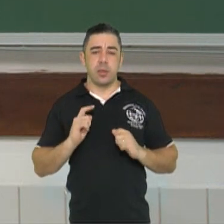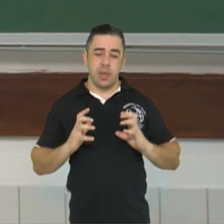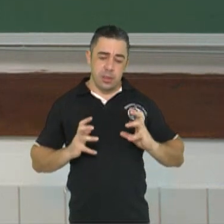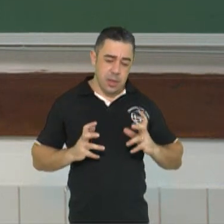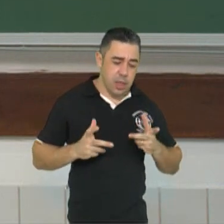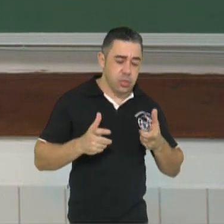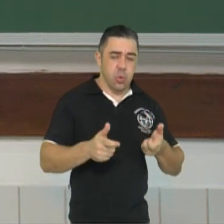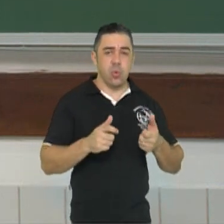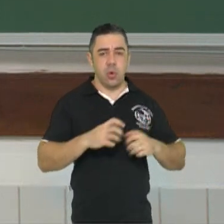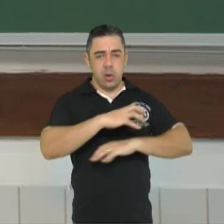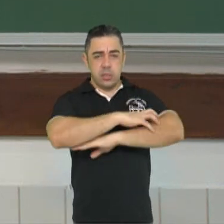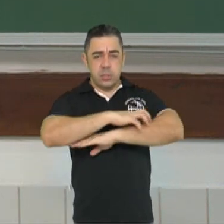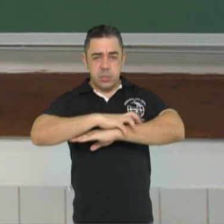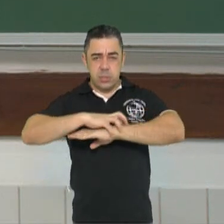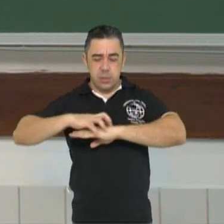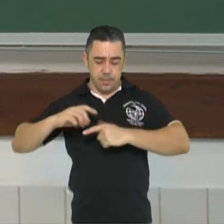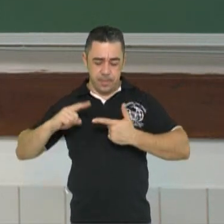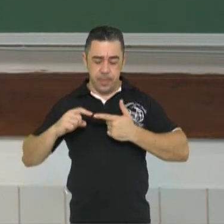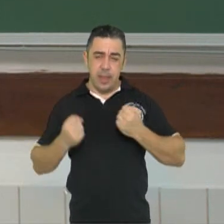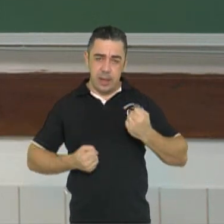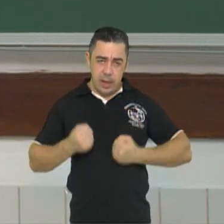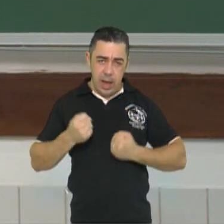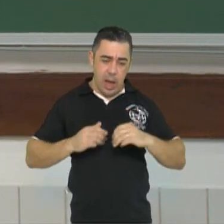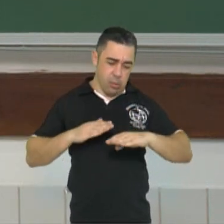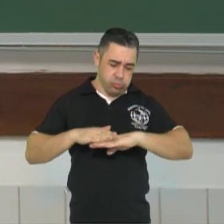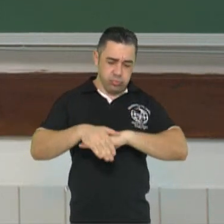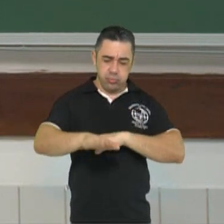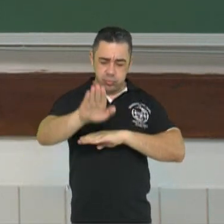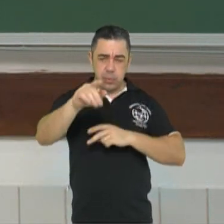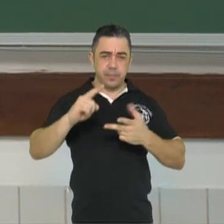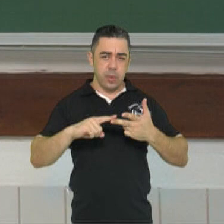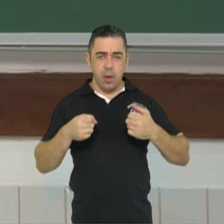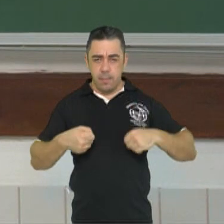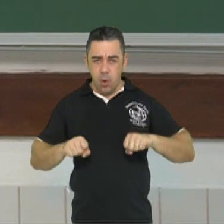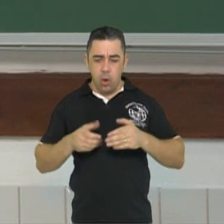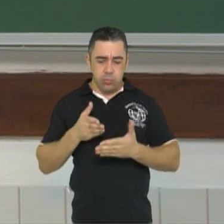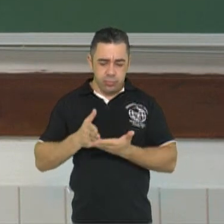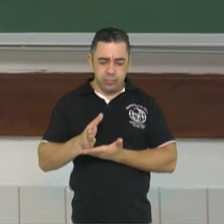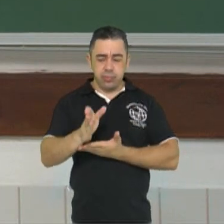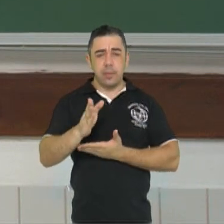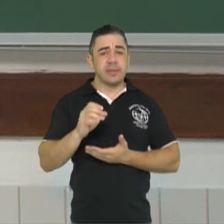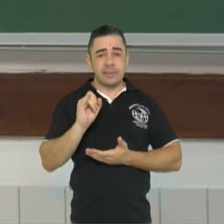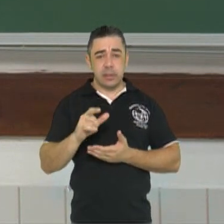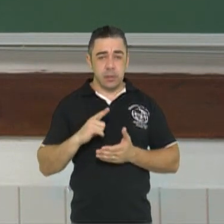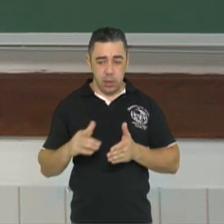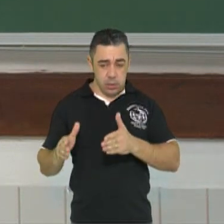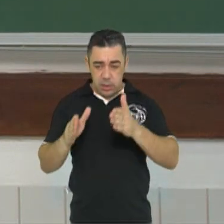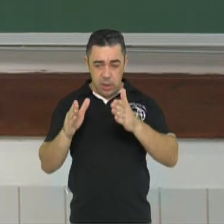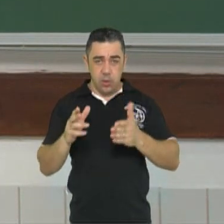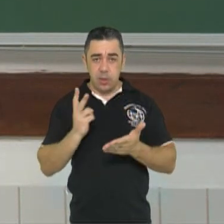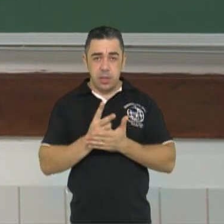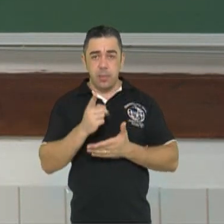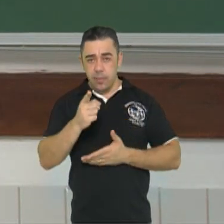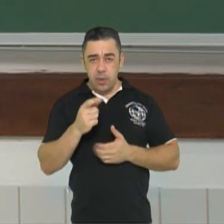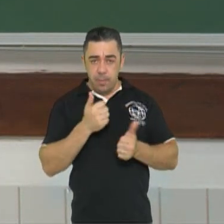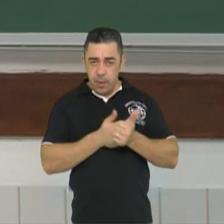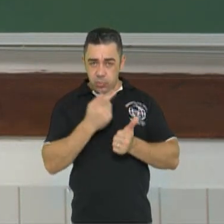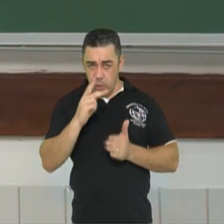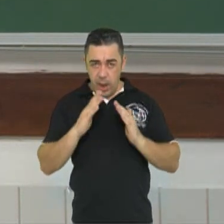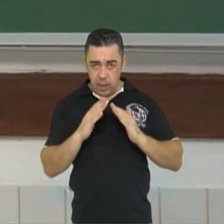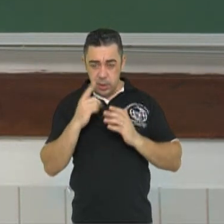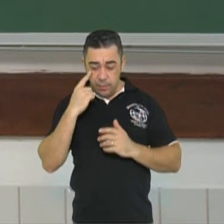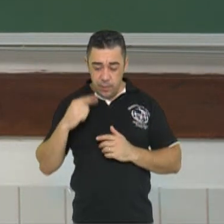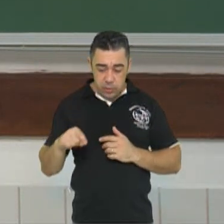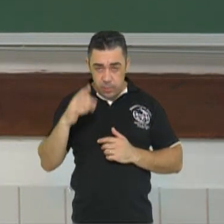trator, o carro na trilha, a moto na trilha, sempre no mesmo local também. Até se você tem uma trilha, um carreiro que você passa perto de casa, repare, aonde